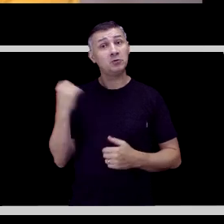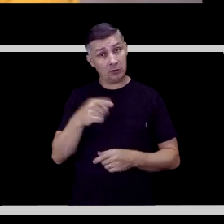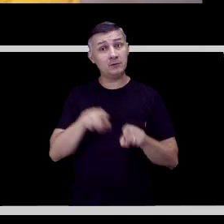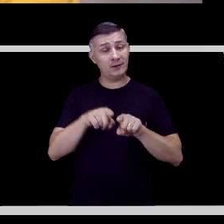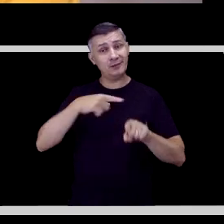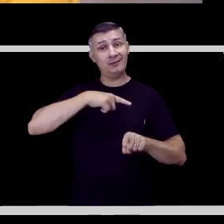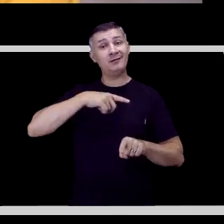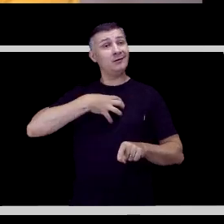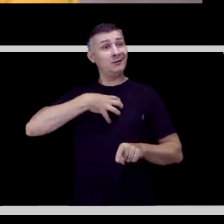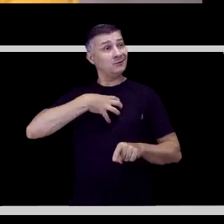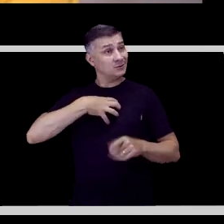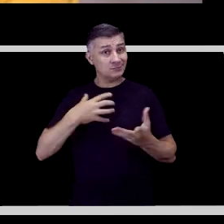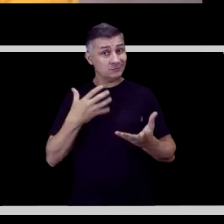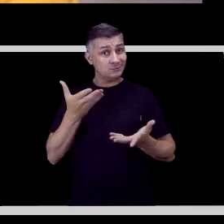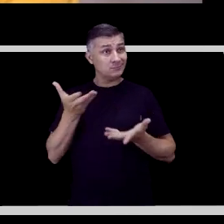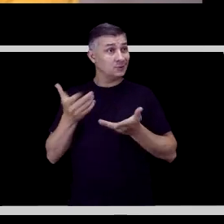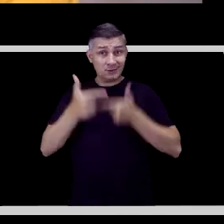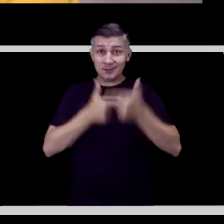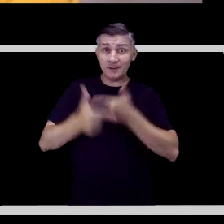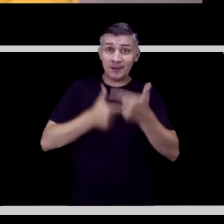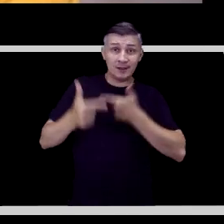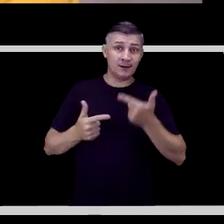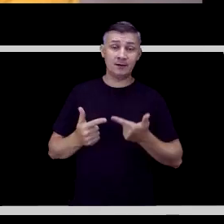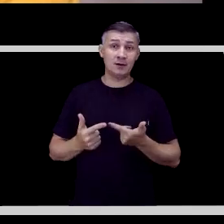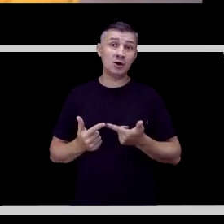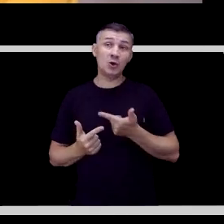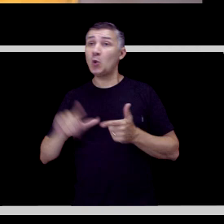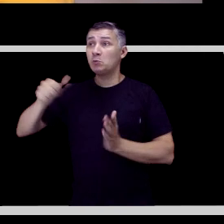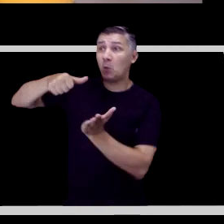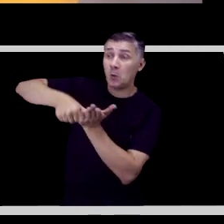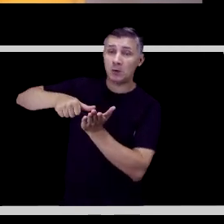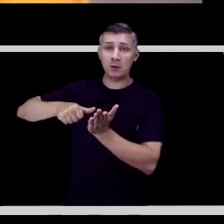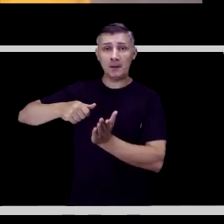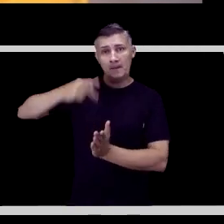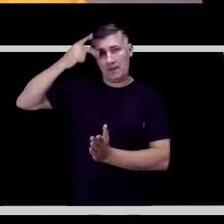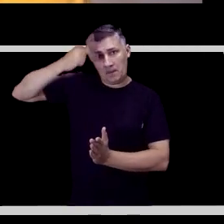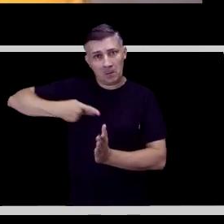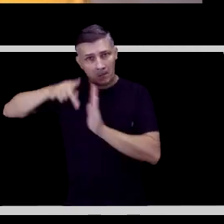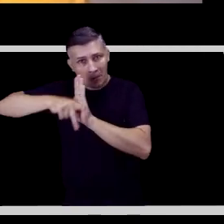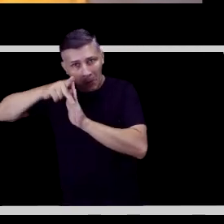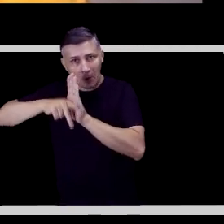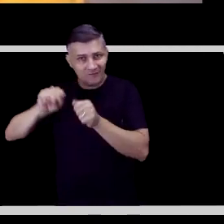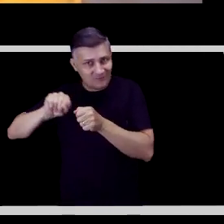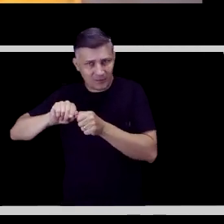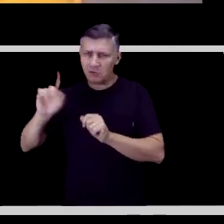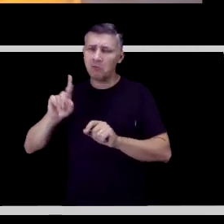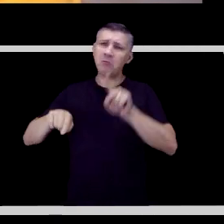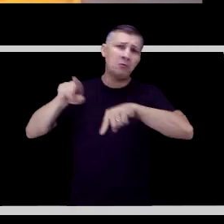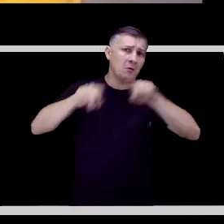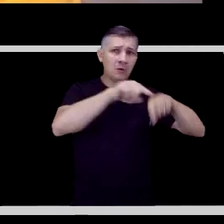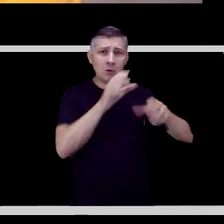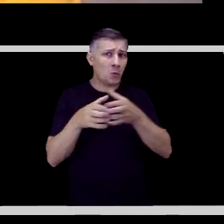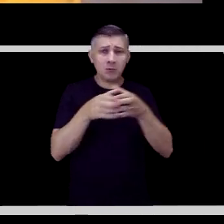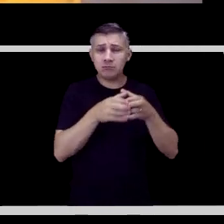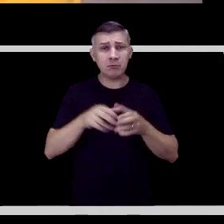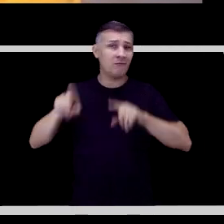E a gente tem uma forma de operar em que nem todos os sócios são autores de todos os projetos. A gente conforma